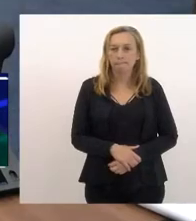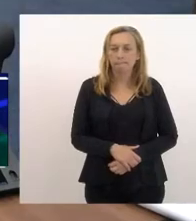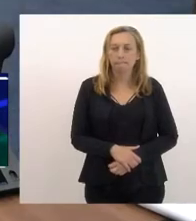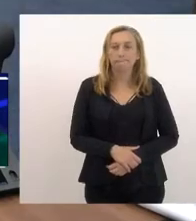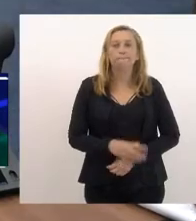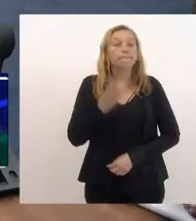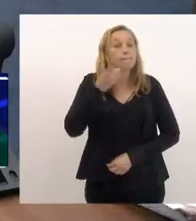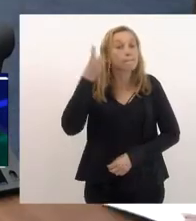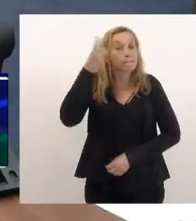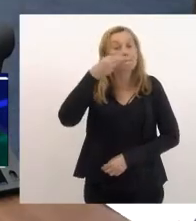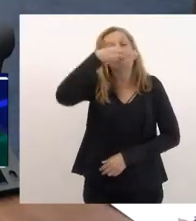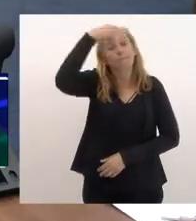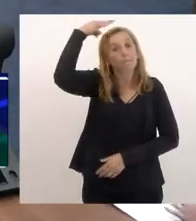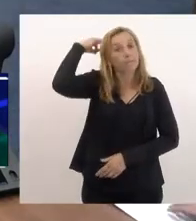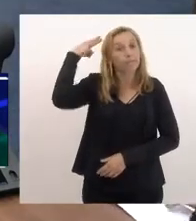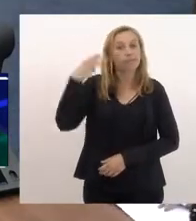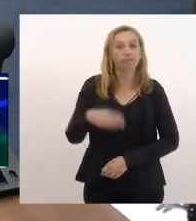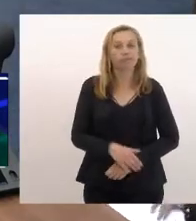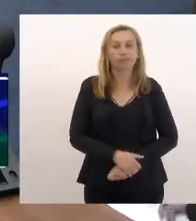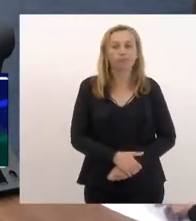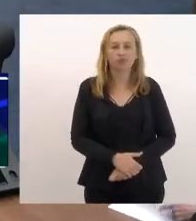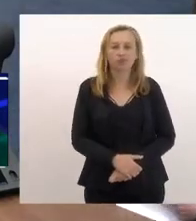Deputado Márcio.